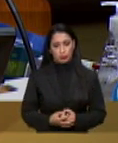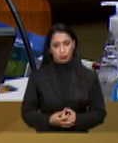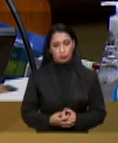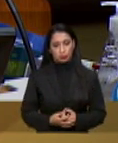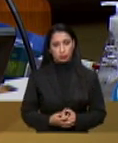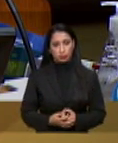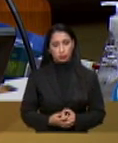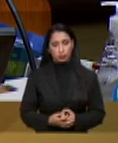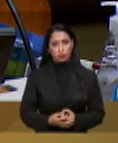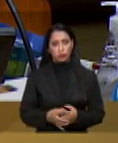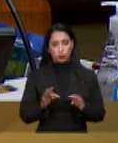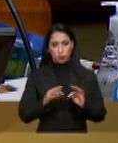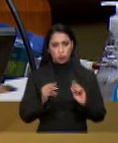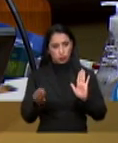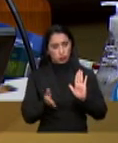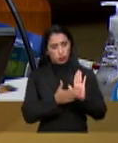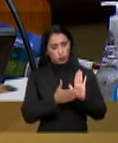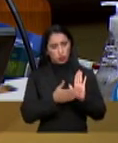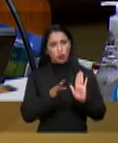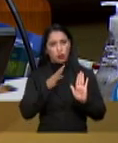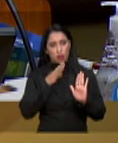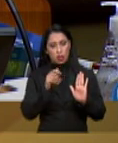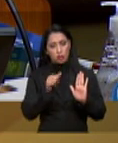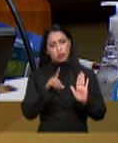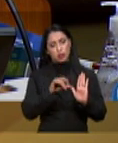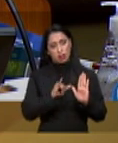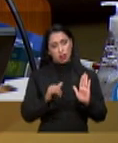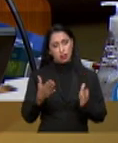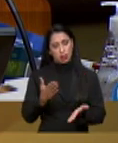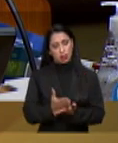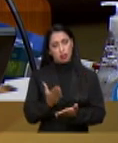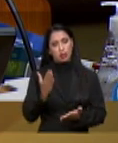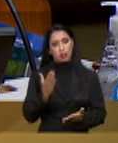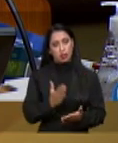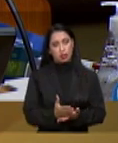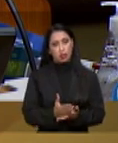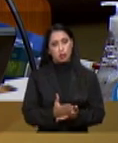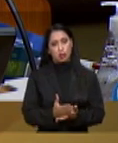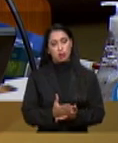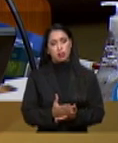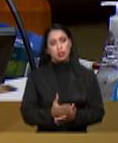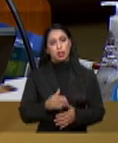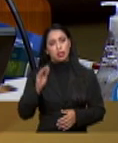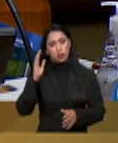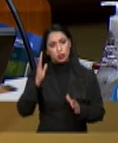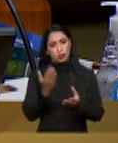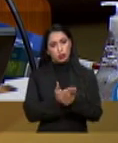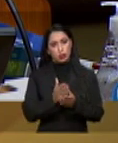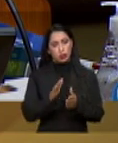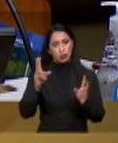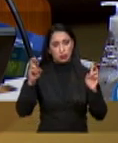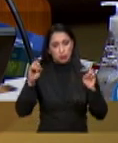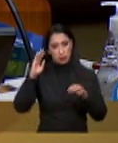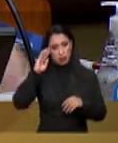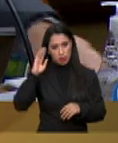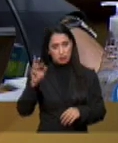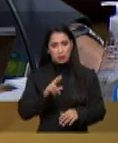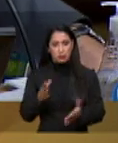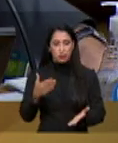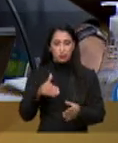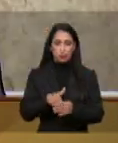Diante do exposto, conheço da ação direta de inconstitucionalidade e, no mérito, julgo-a improcedente. É como voto,